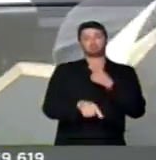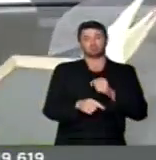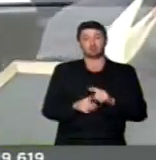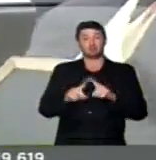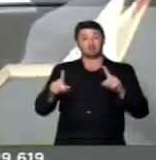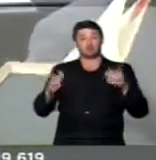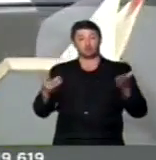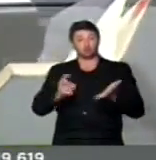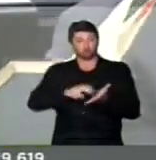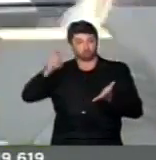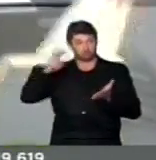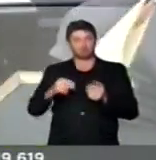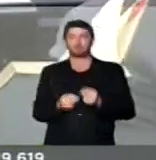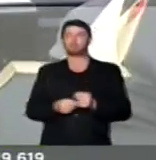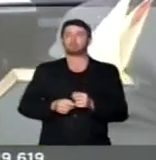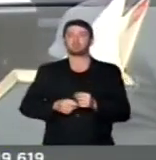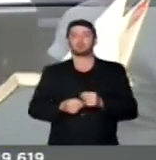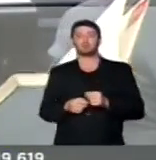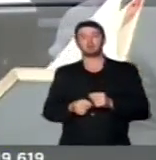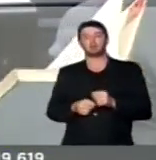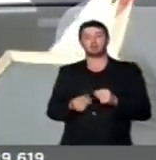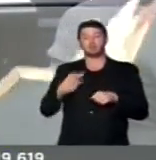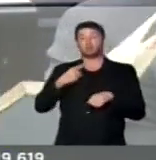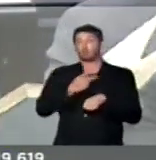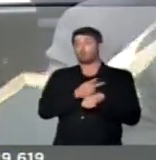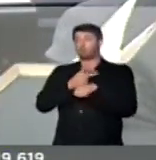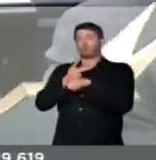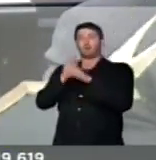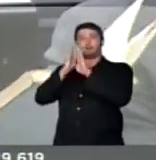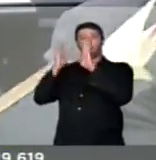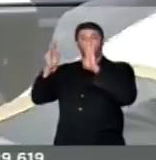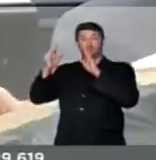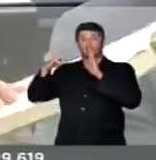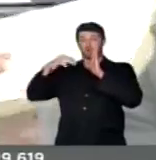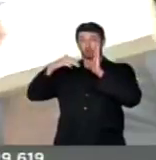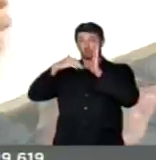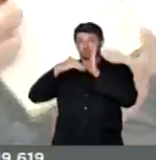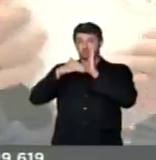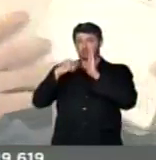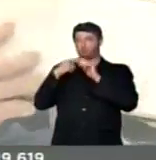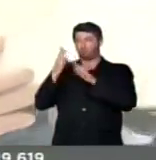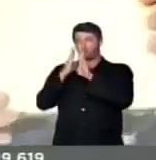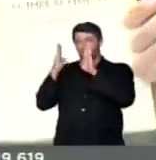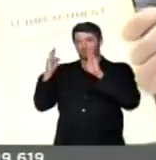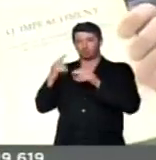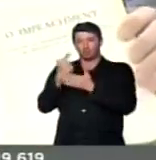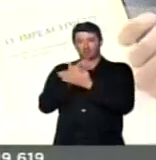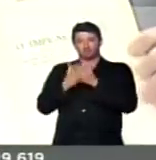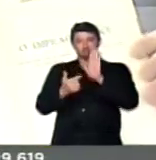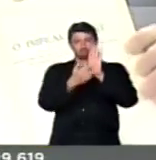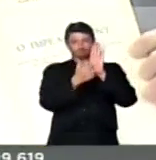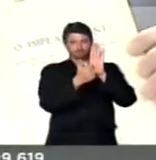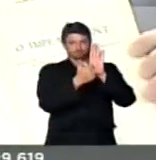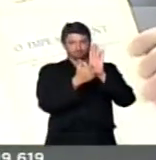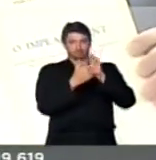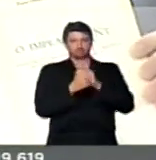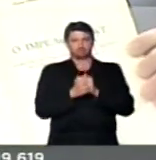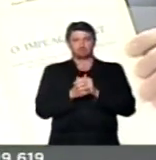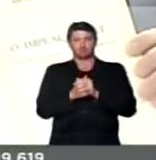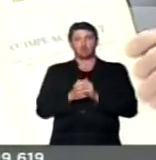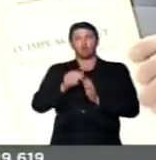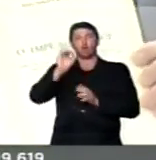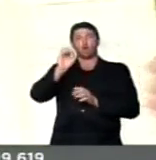Mas hoje de manhã, presidente, eu fui atrás, lá na biblioteca do Senado, desse livro aqui, o